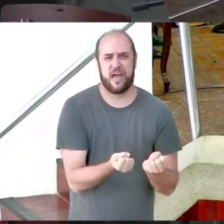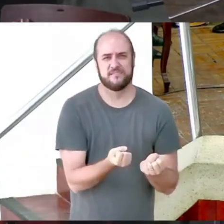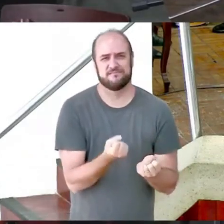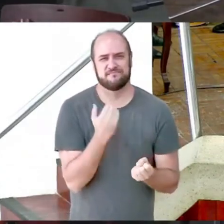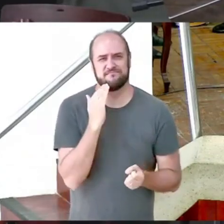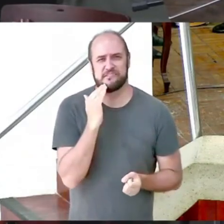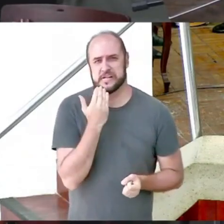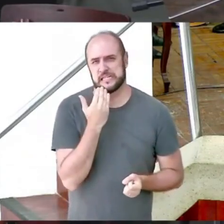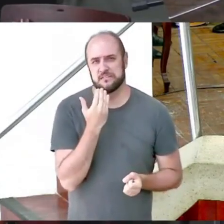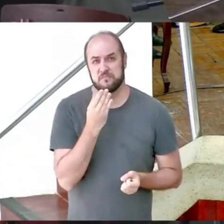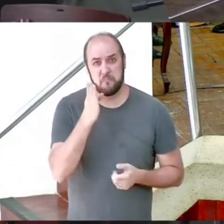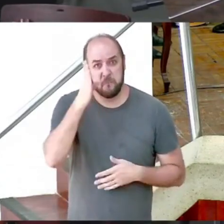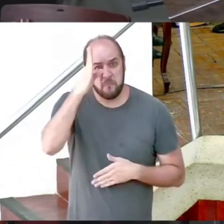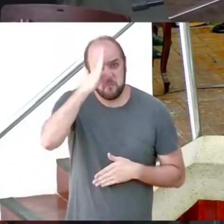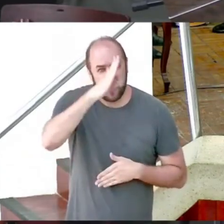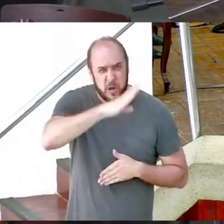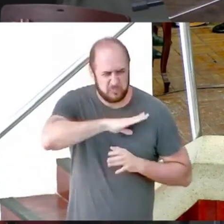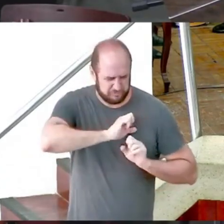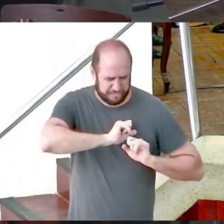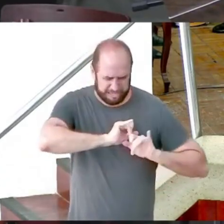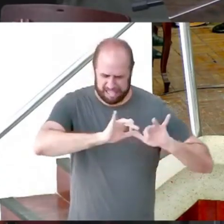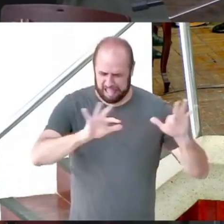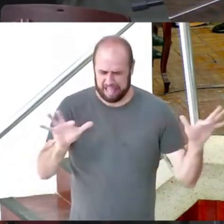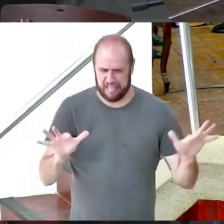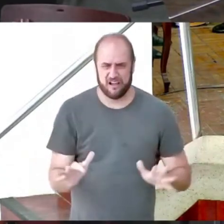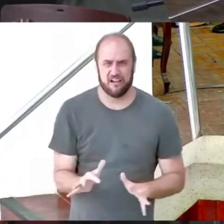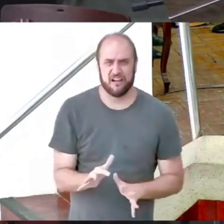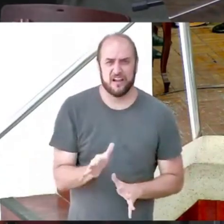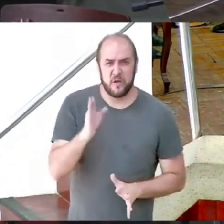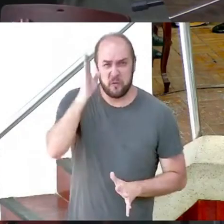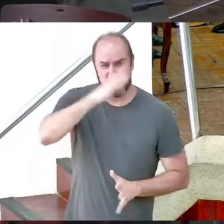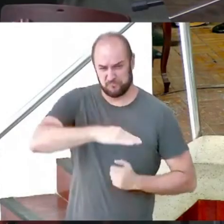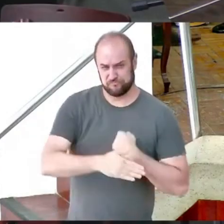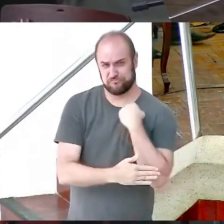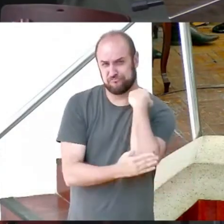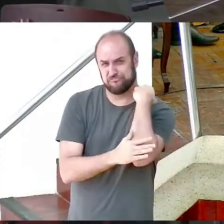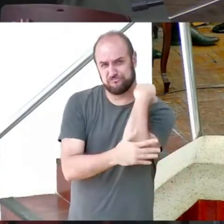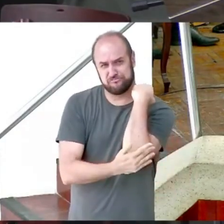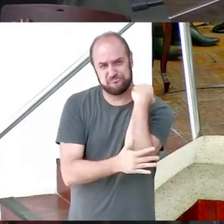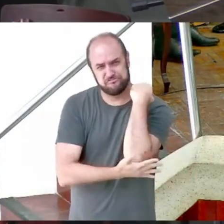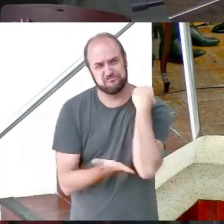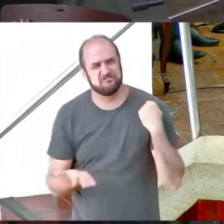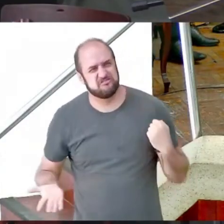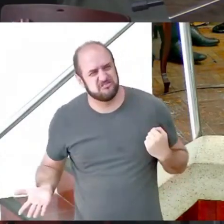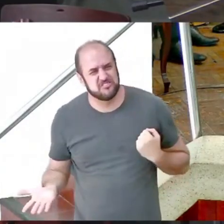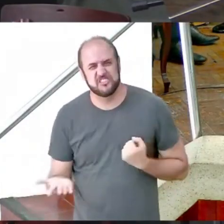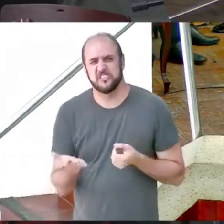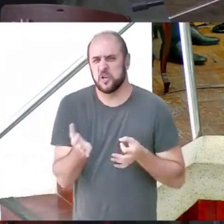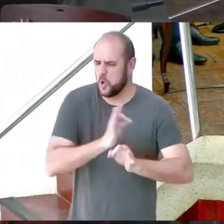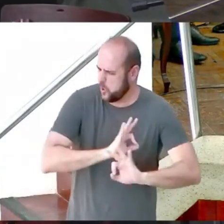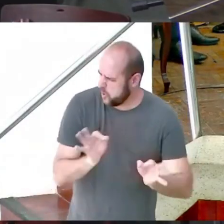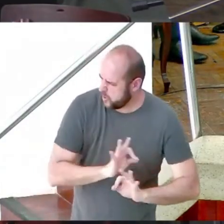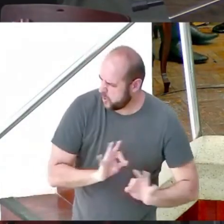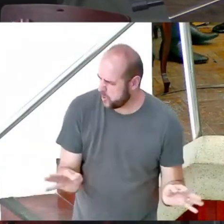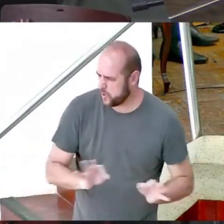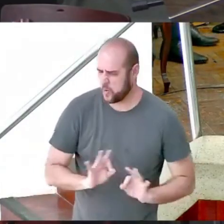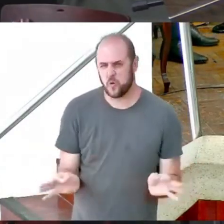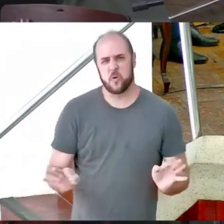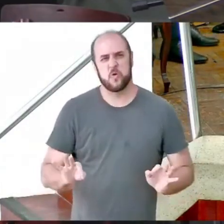há maldade. Um mundo onde há egoísmo, devassidão,